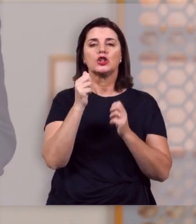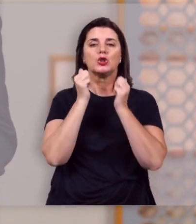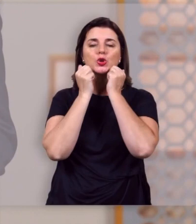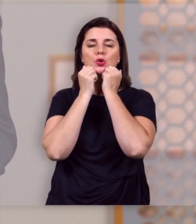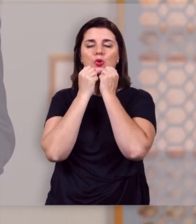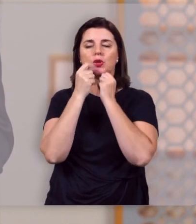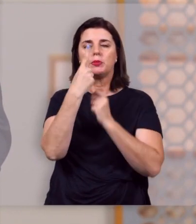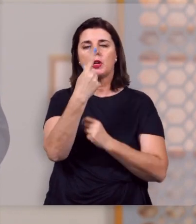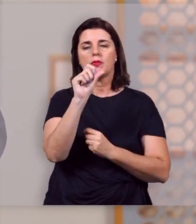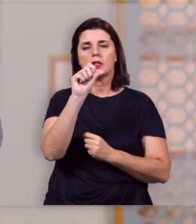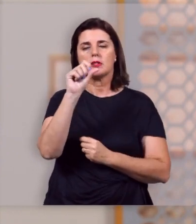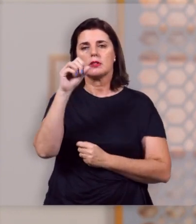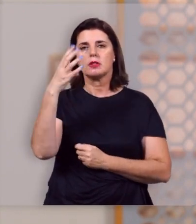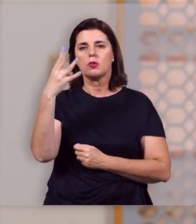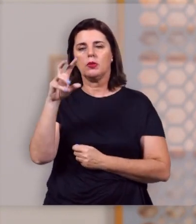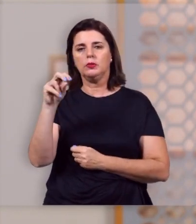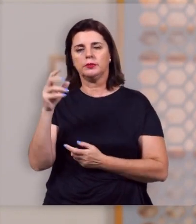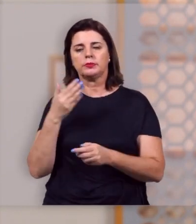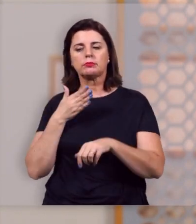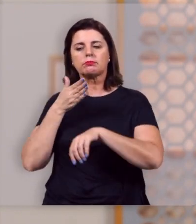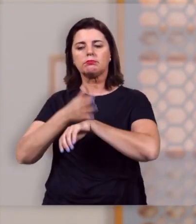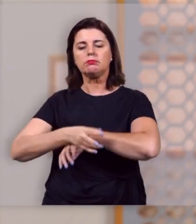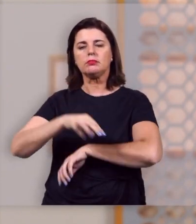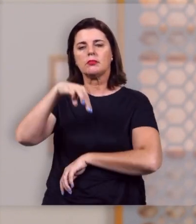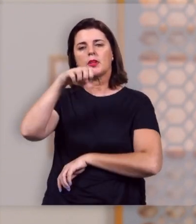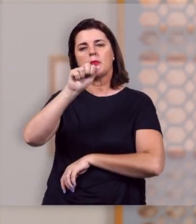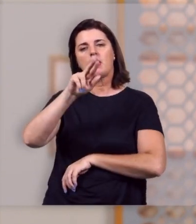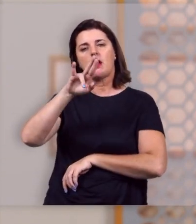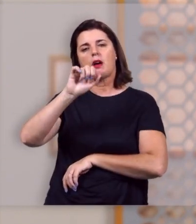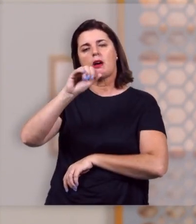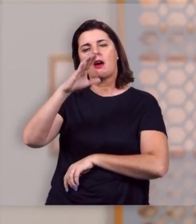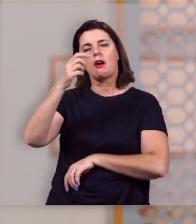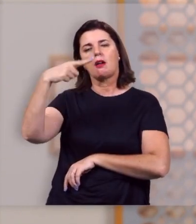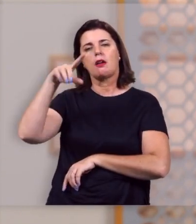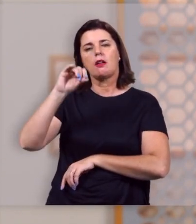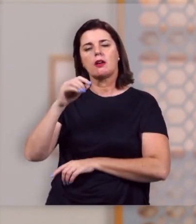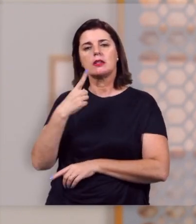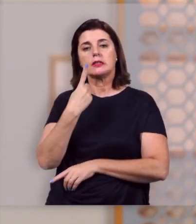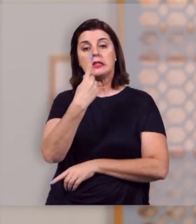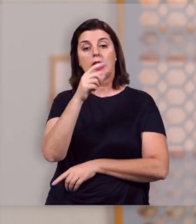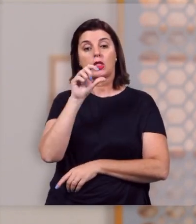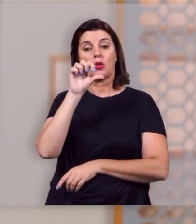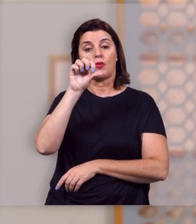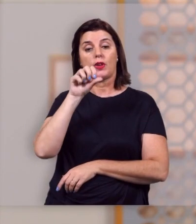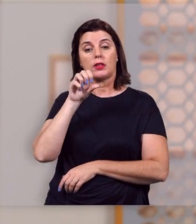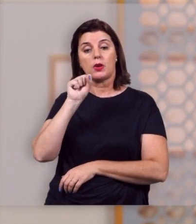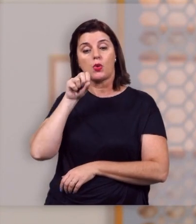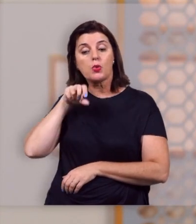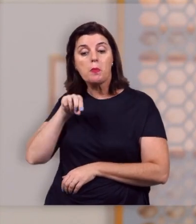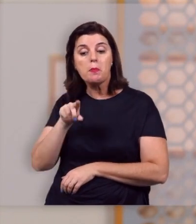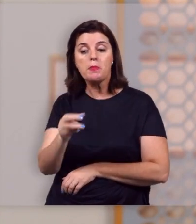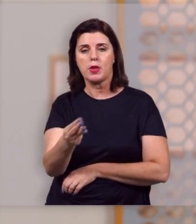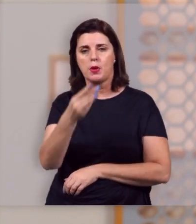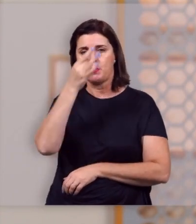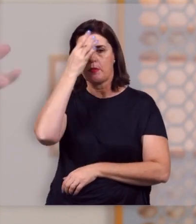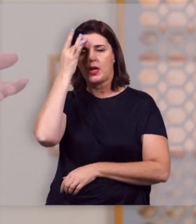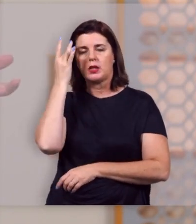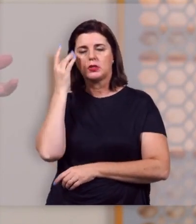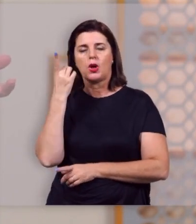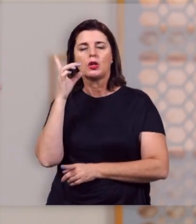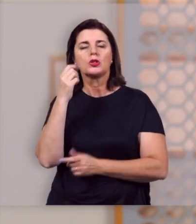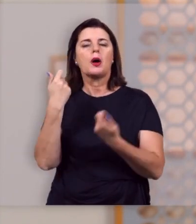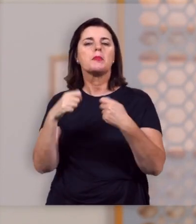de julho de 1950, o Brasil entra no Maracanã com 198 mil torcedores